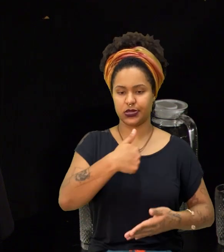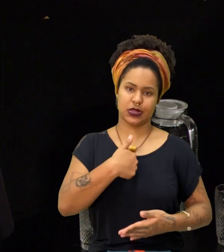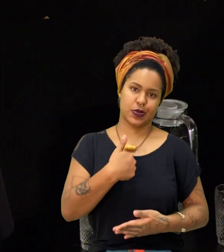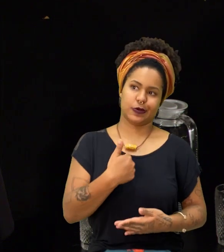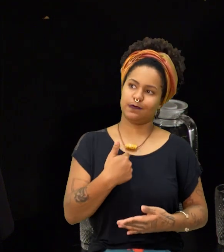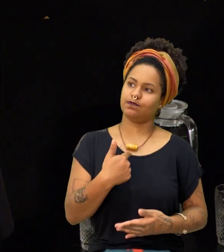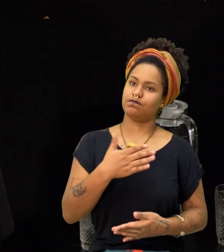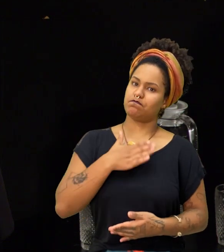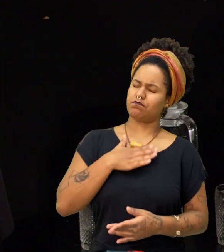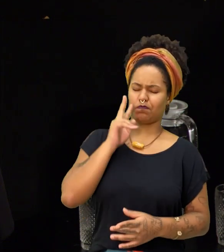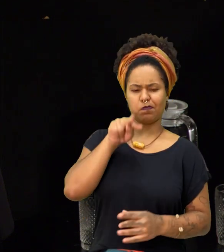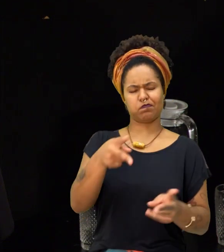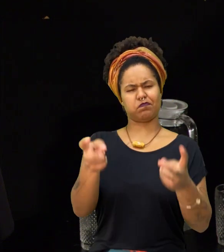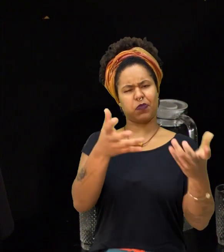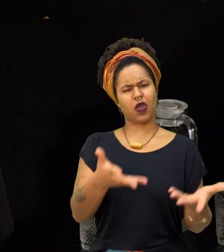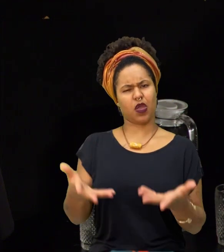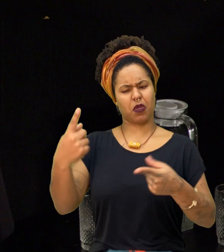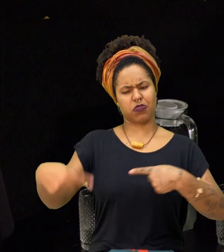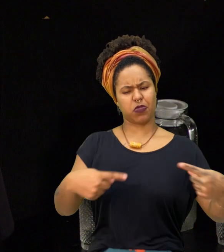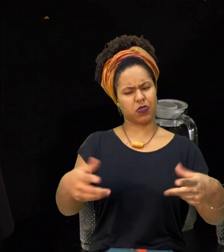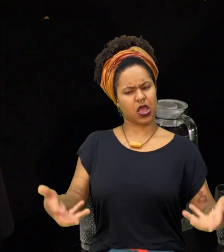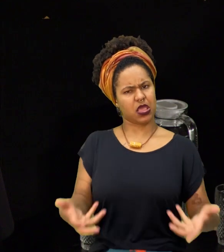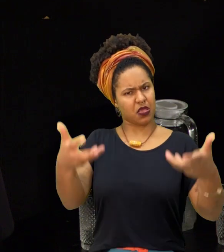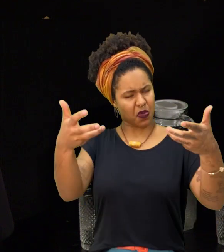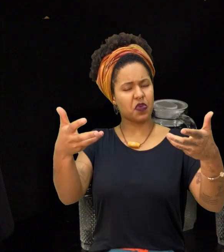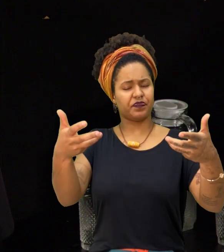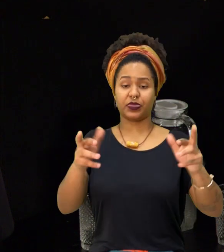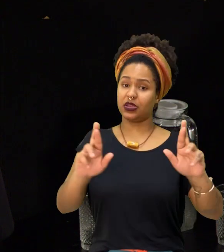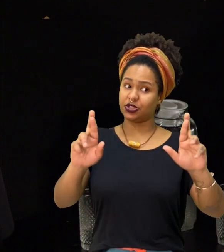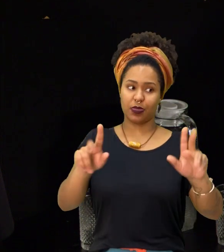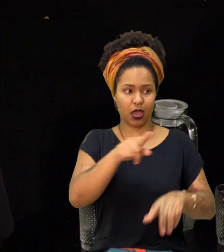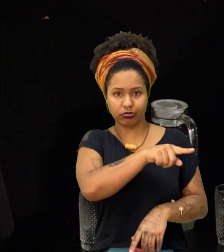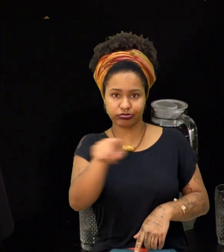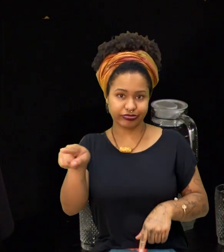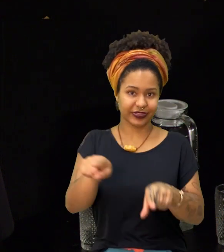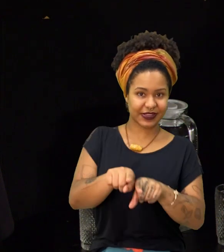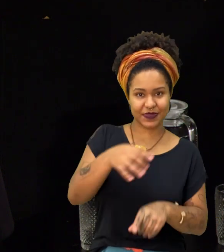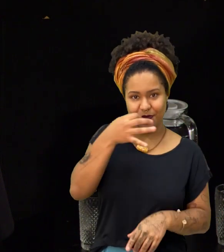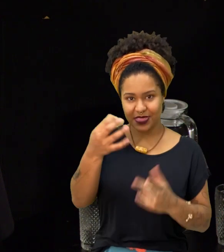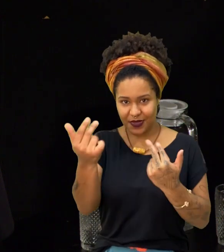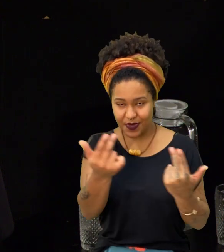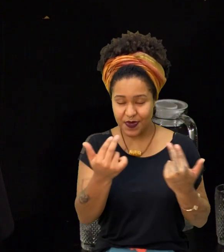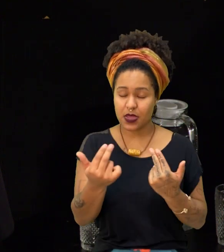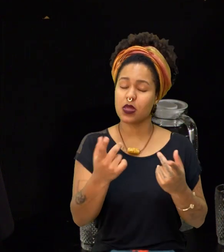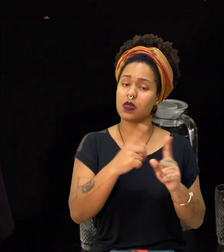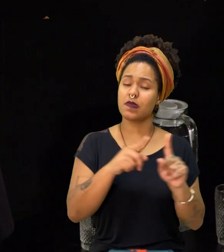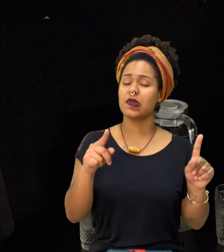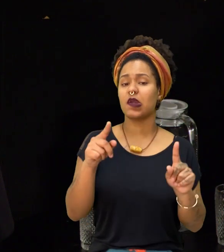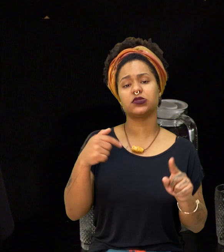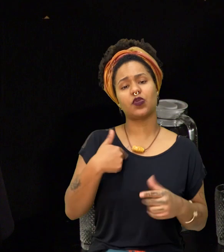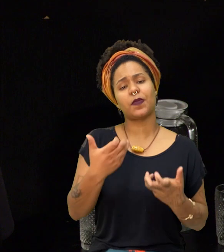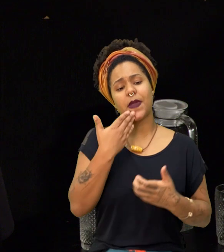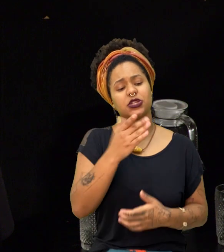na minha perspectiva, bastante rico, né, eu espero que tenha sido para vocês também, eu gostaria de pedir para cada um